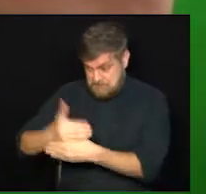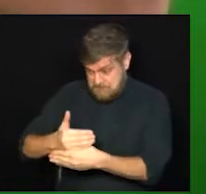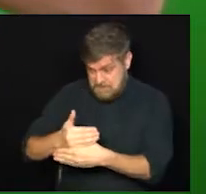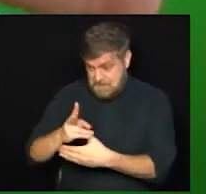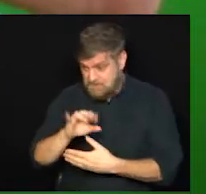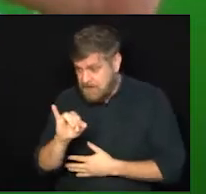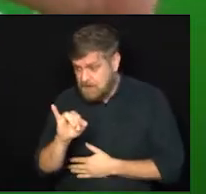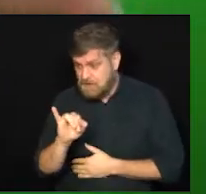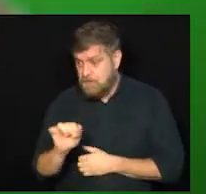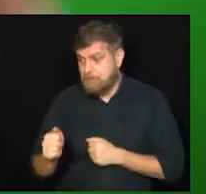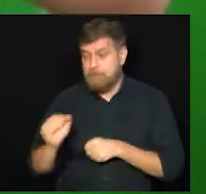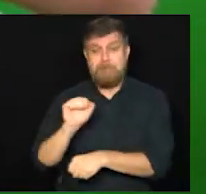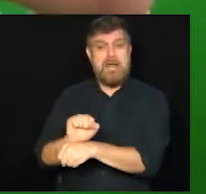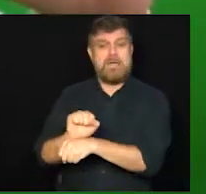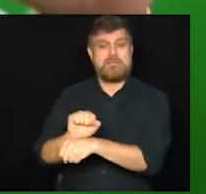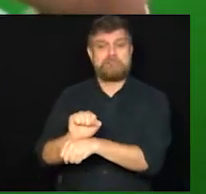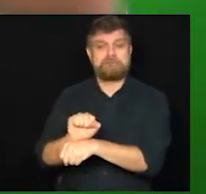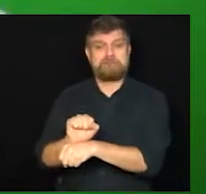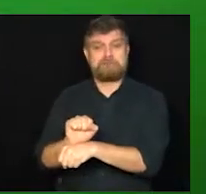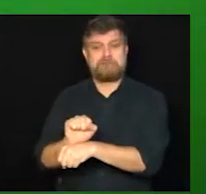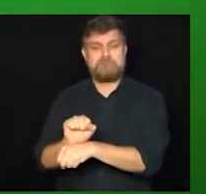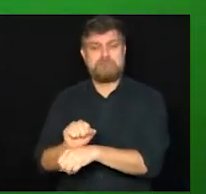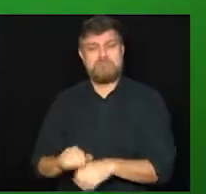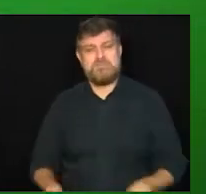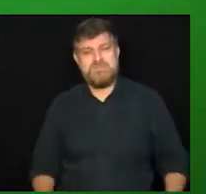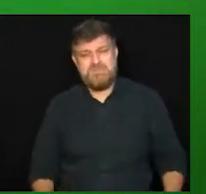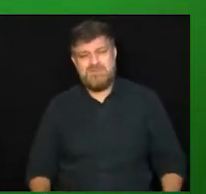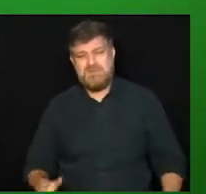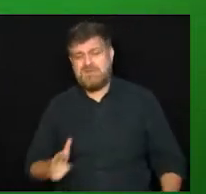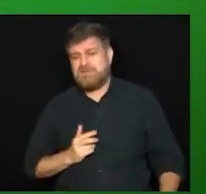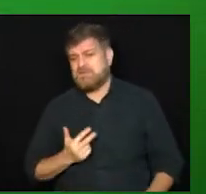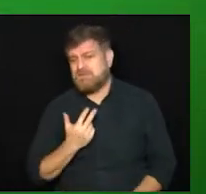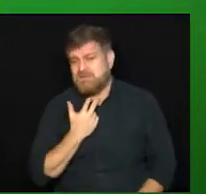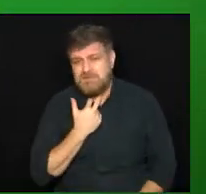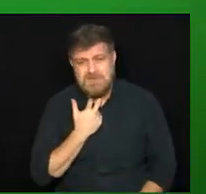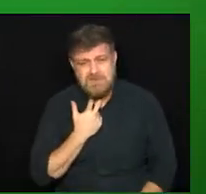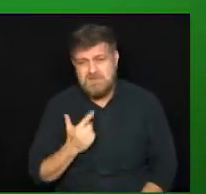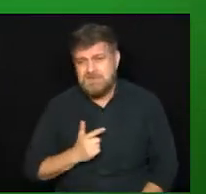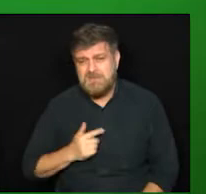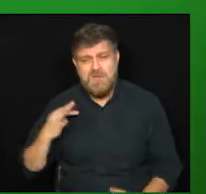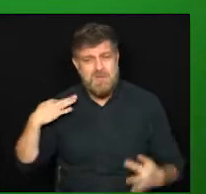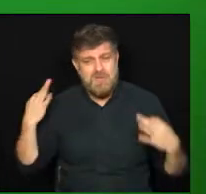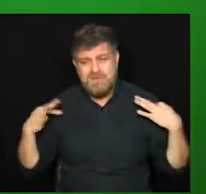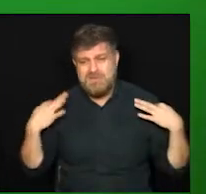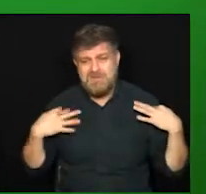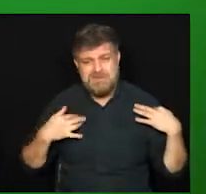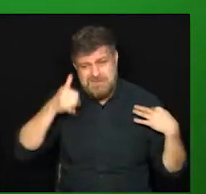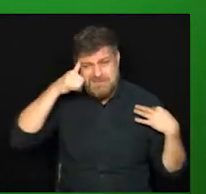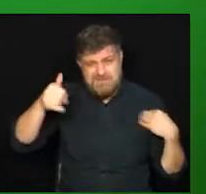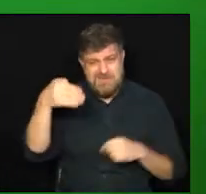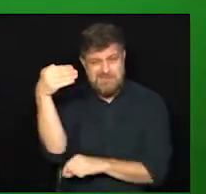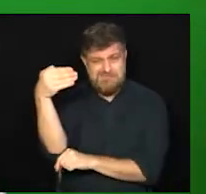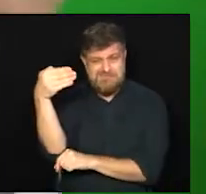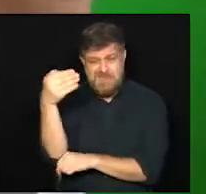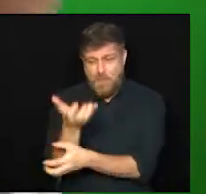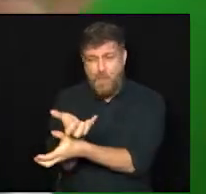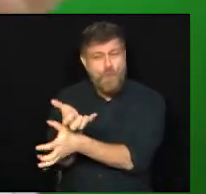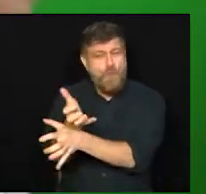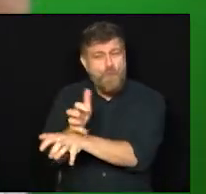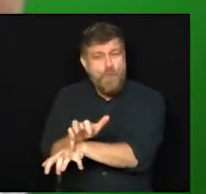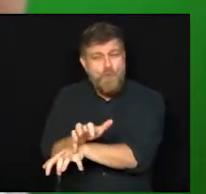tudo. Para tudo. Você deixa de receber turista, a possibilidade